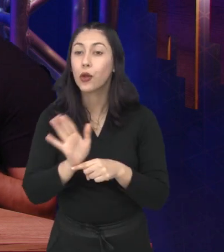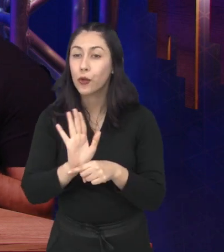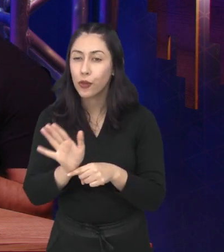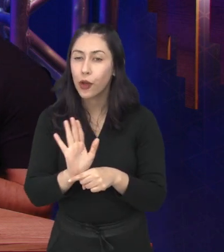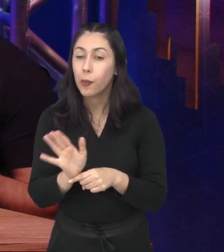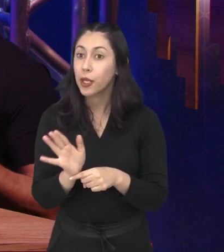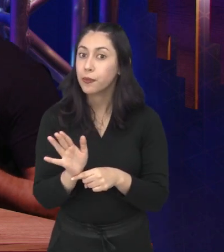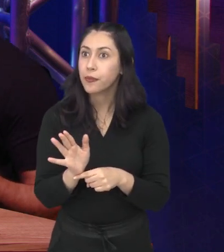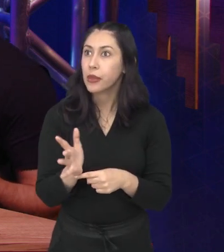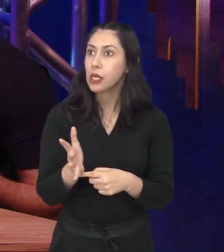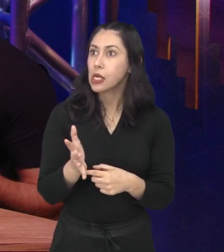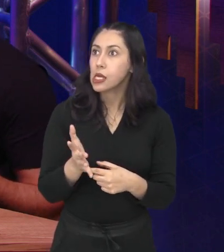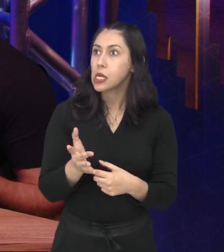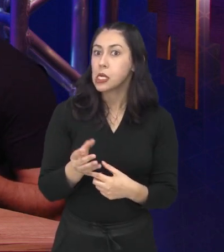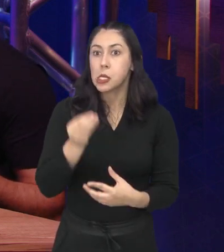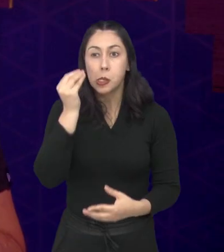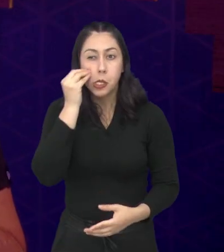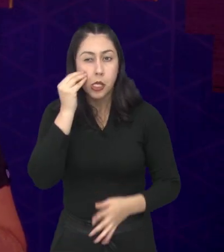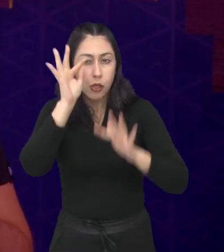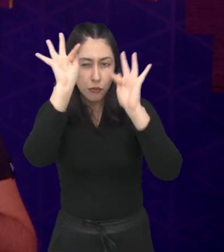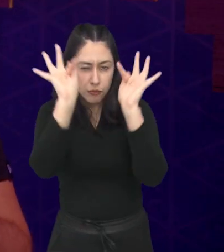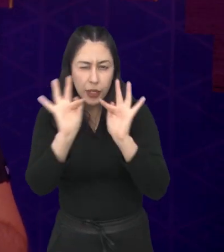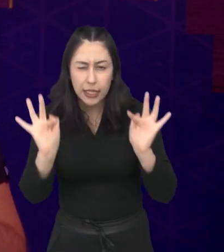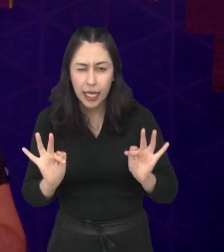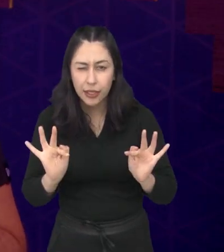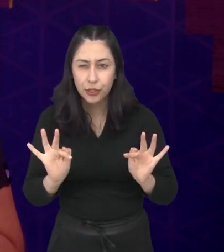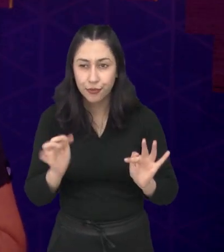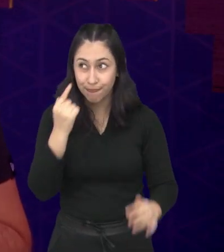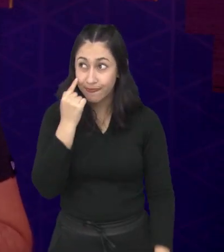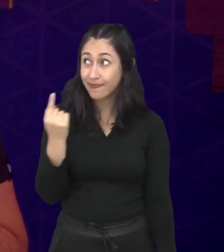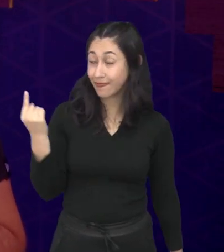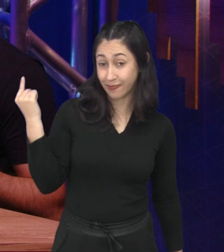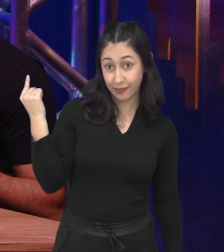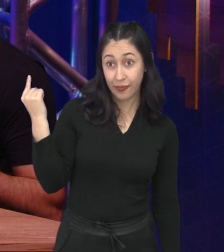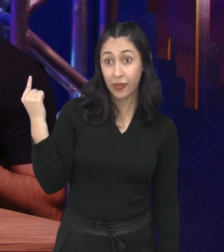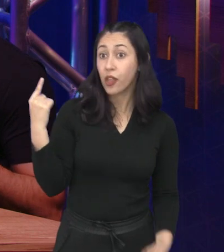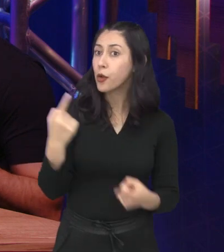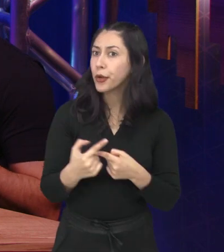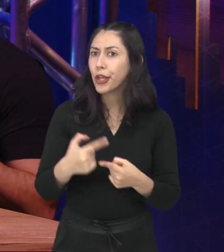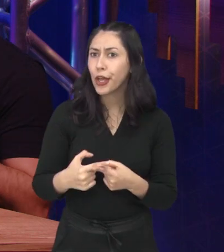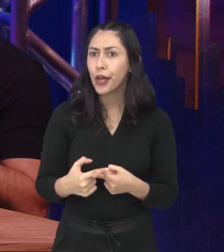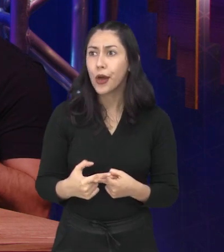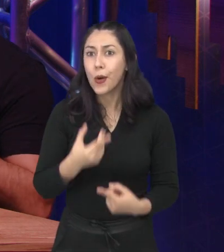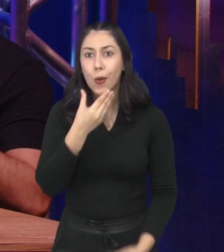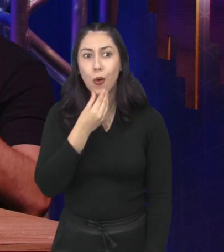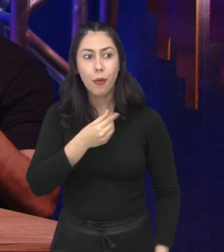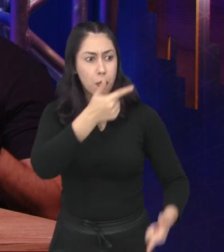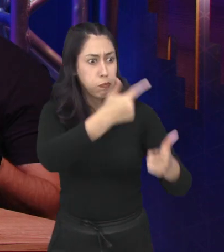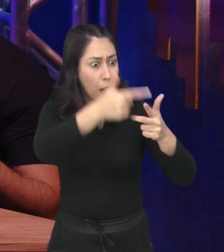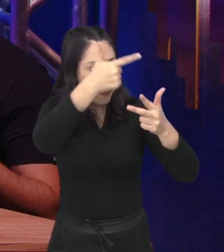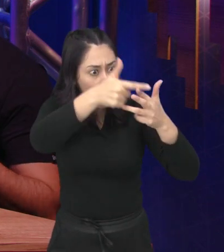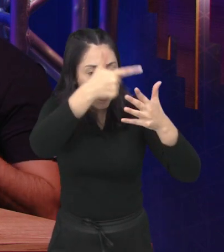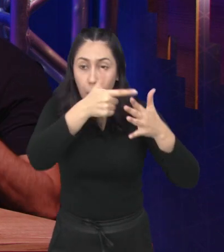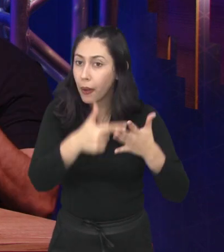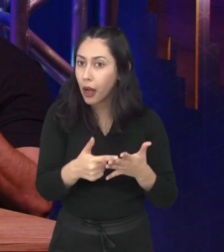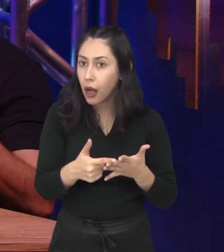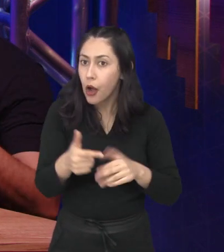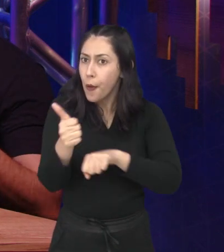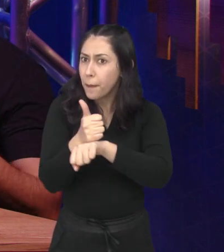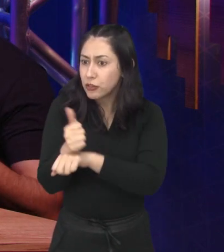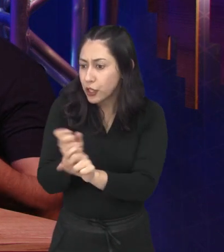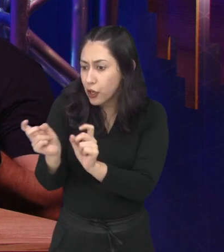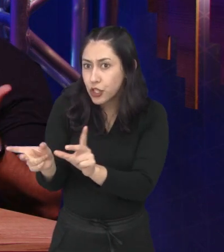emocional, daquele filme Em Busca da Felicidade, com Will Smith. Verdade. Porque, tipo, o cara desaba o mundo dele, ele